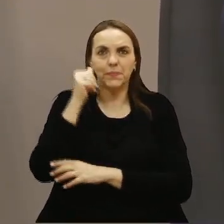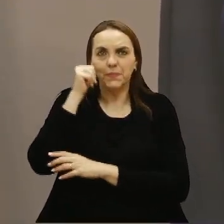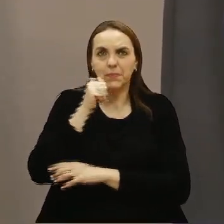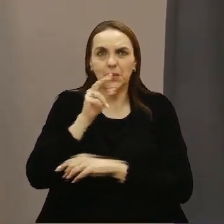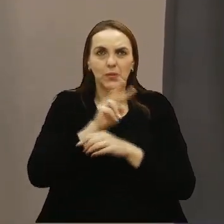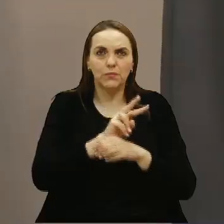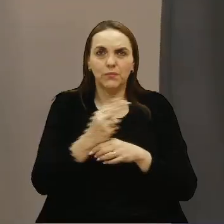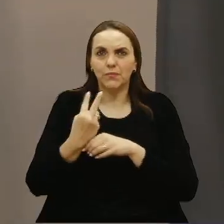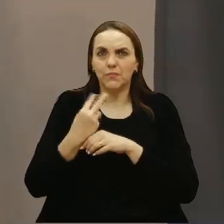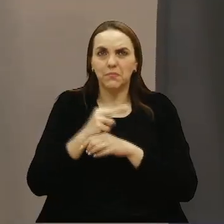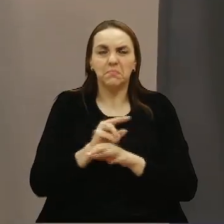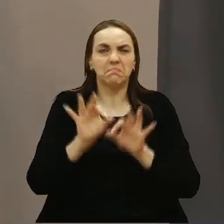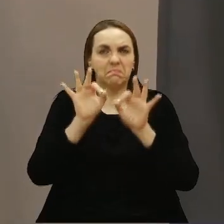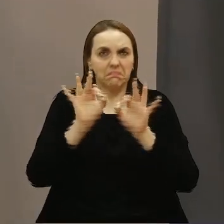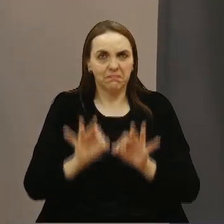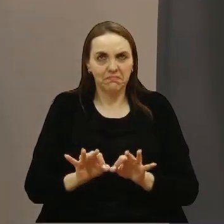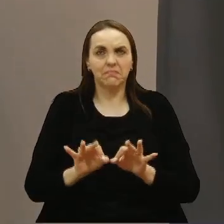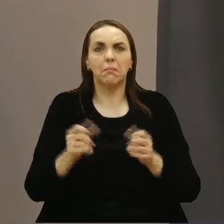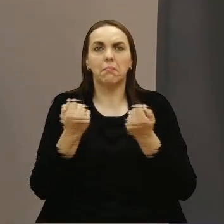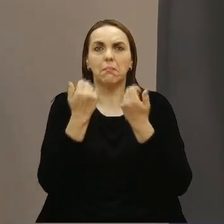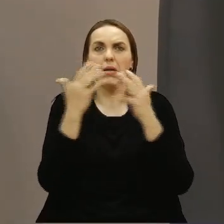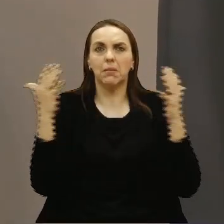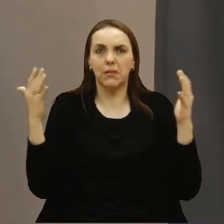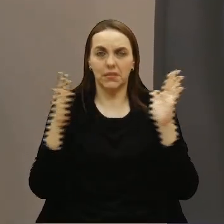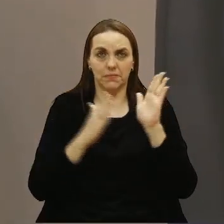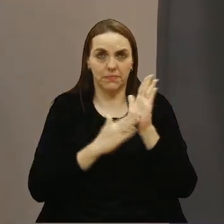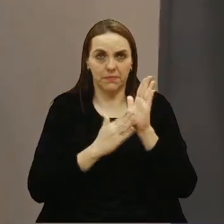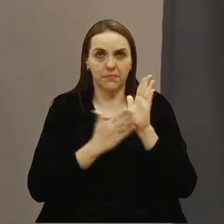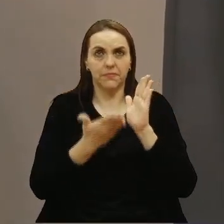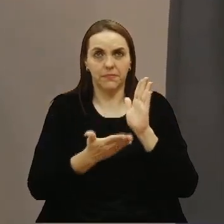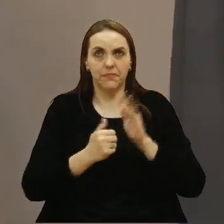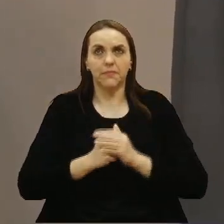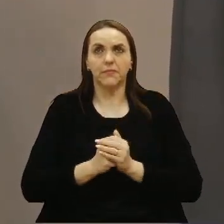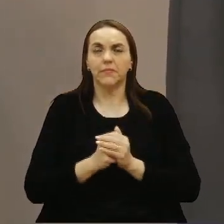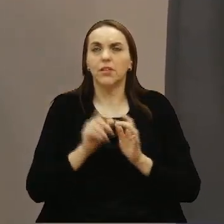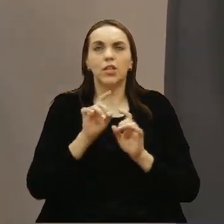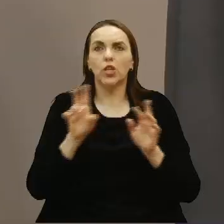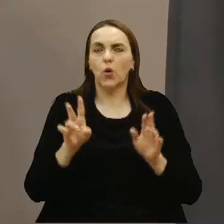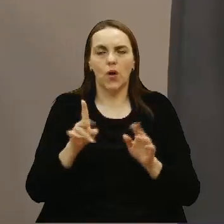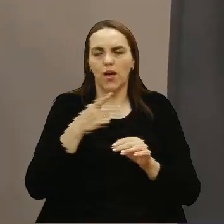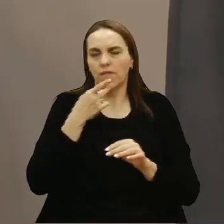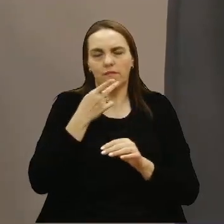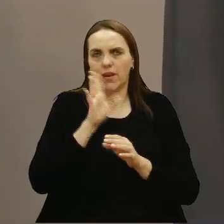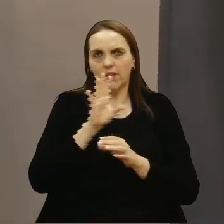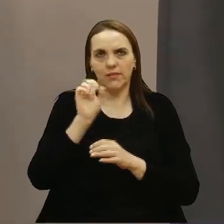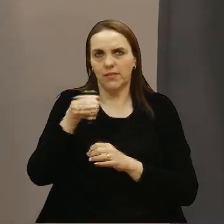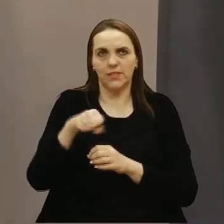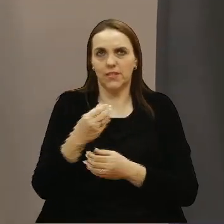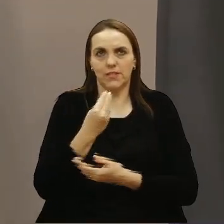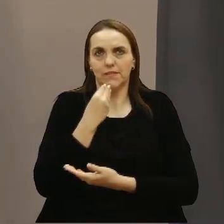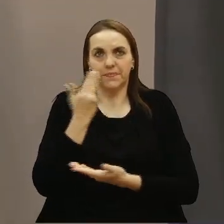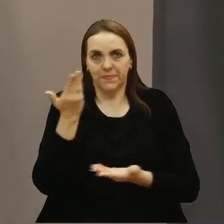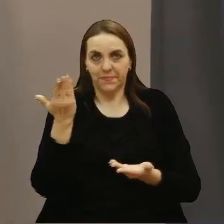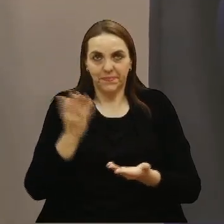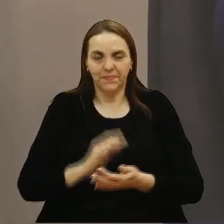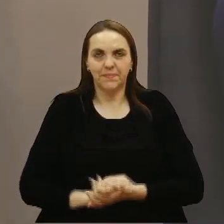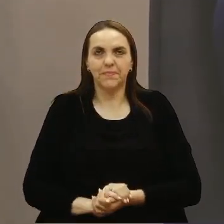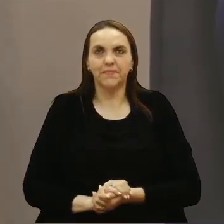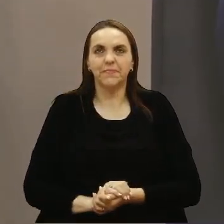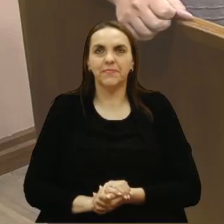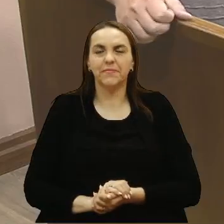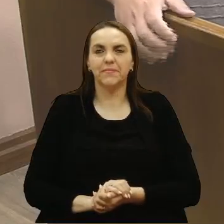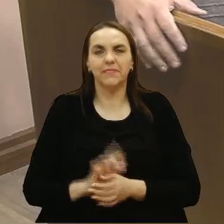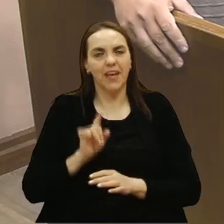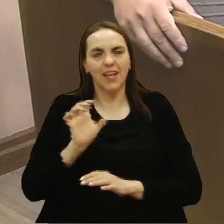sabe? Então, eu só tenho que lhe parabenizar por essa proposição. E não é declaração de voto, mas já vou te dizer que voto sim, por óbvio. Era